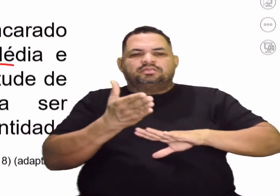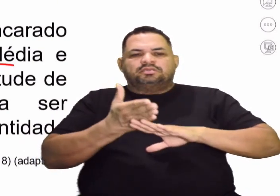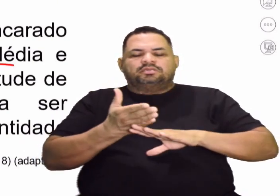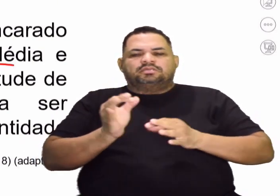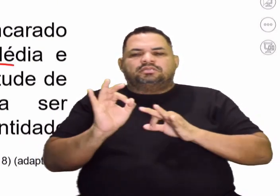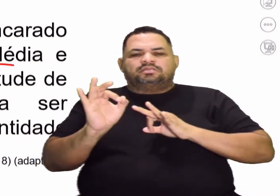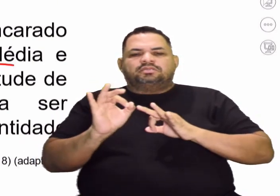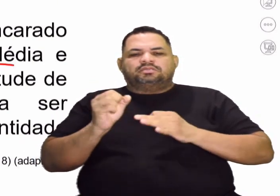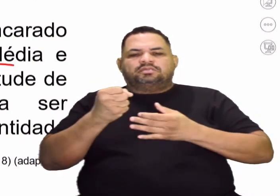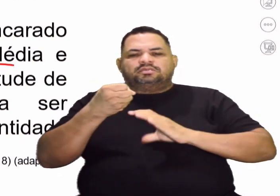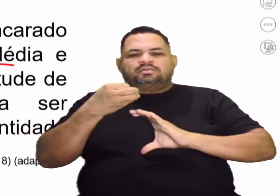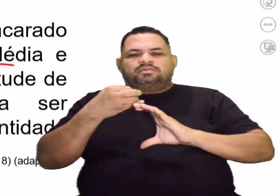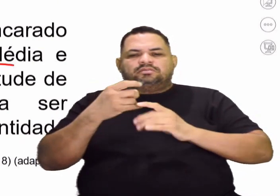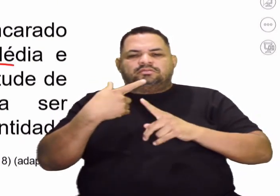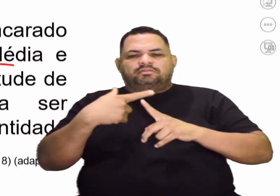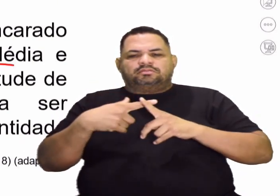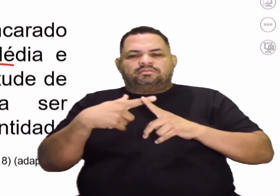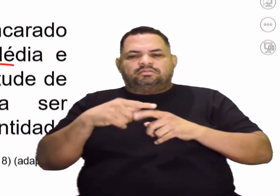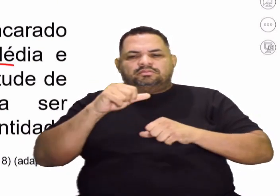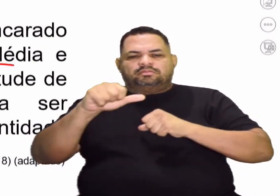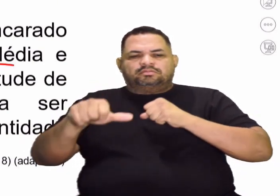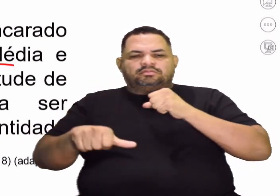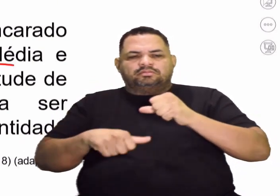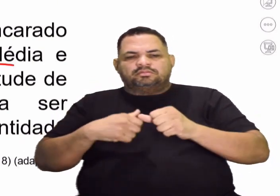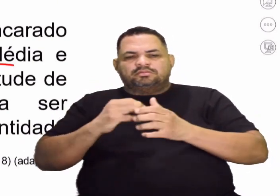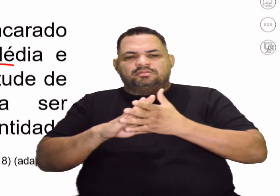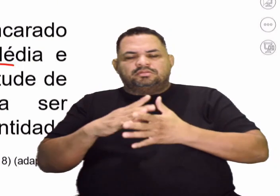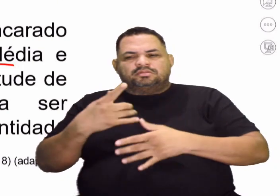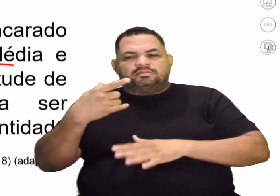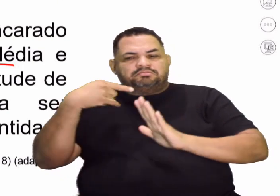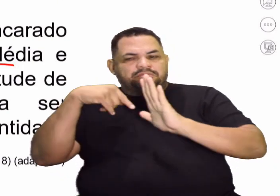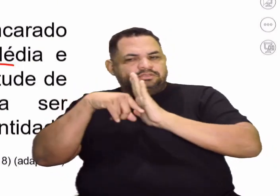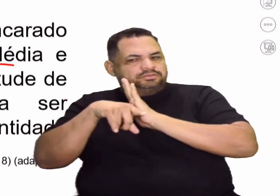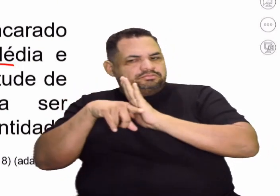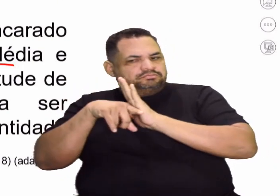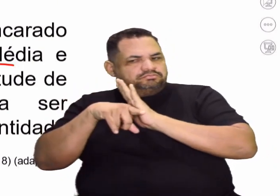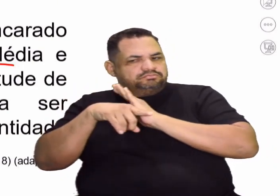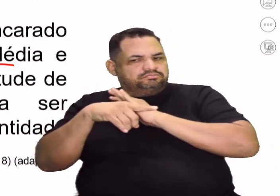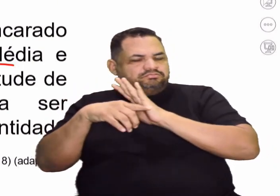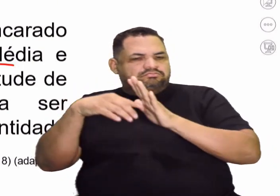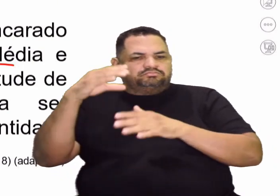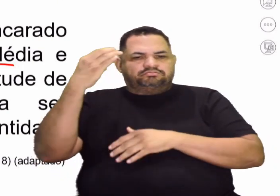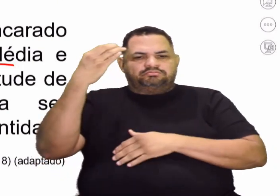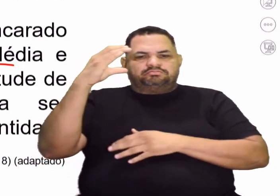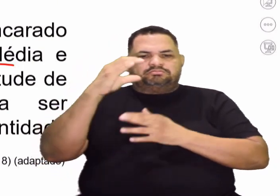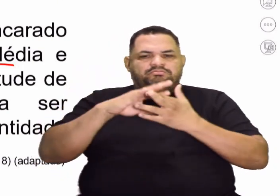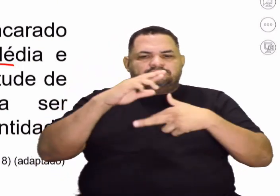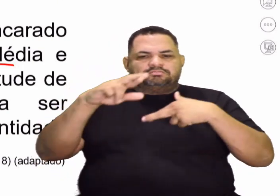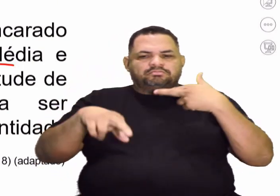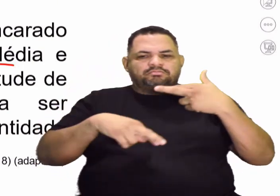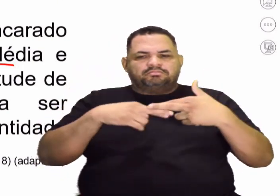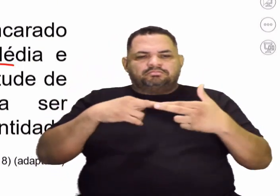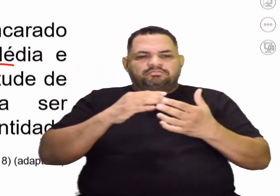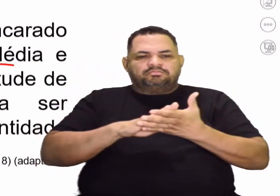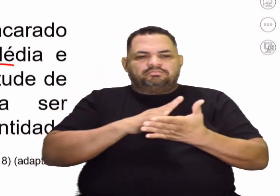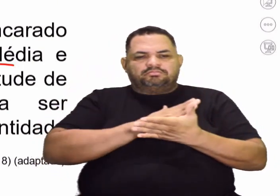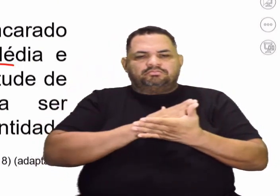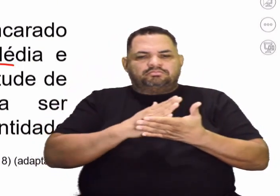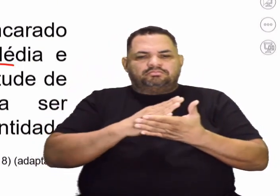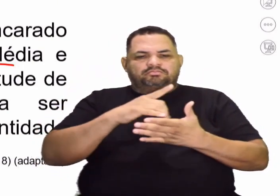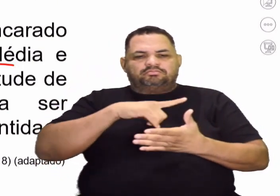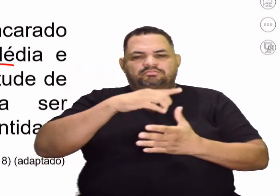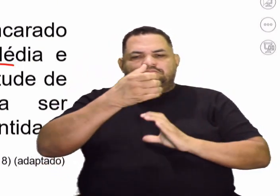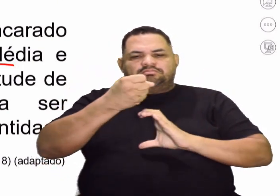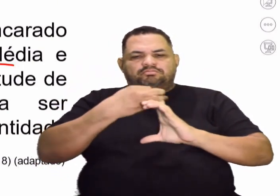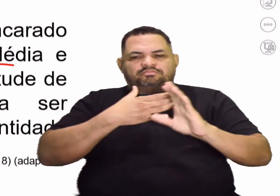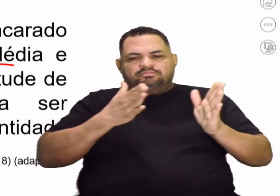Moderna, em função de uma mudança de atitude de estudiosos. O Renascimento passou a ser